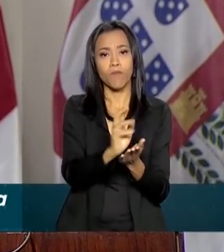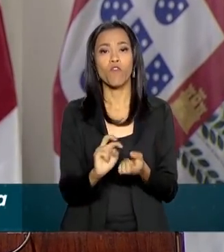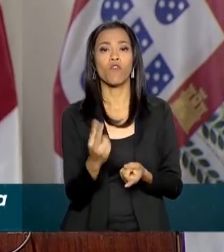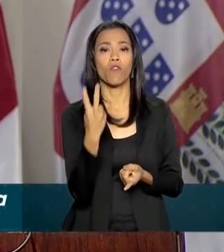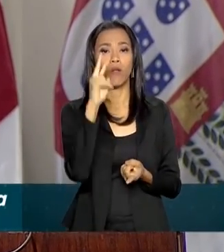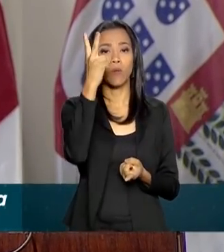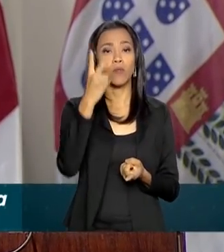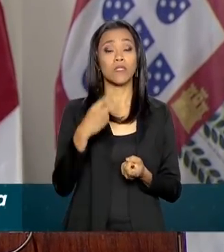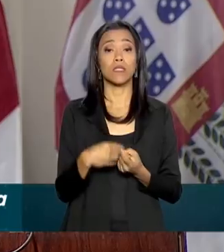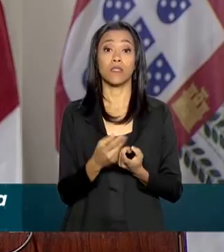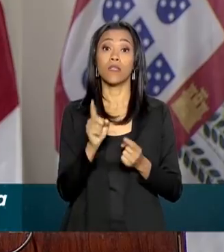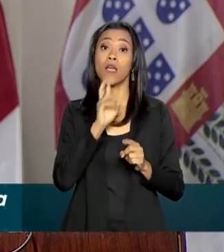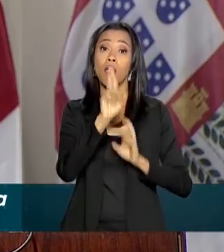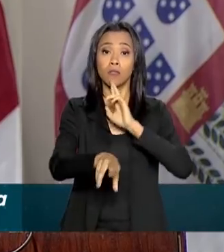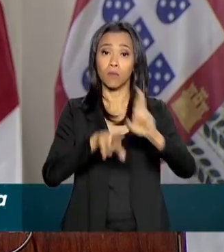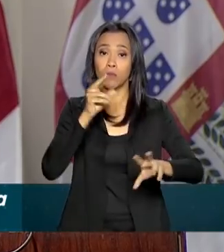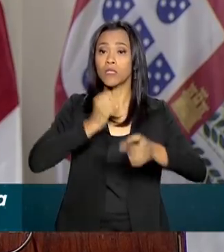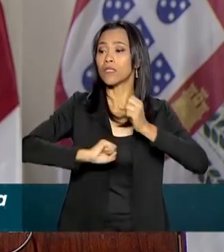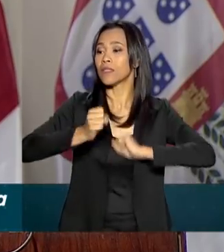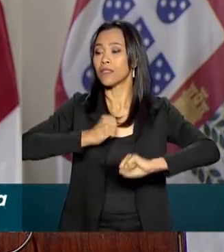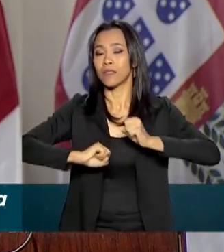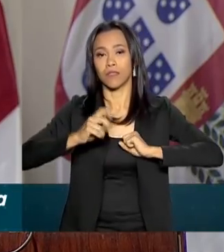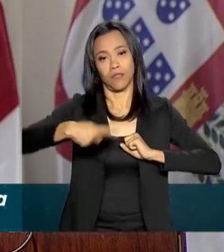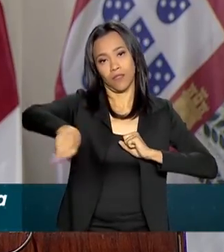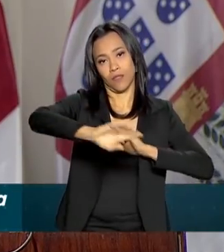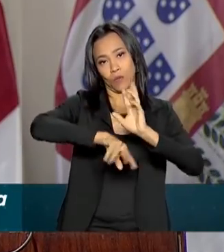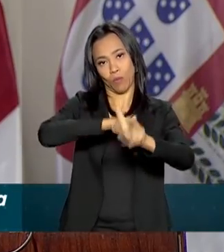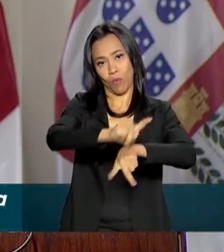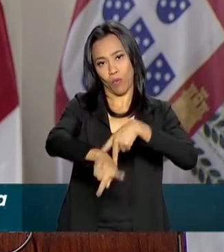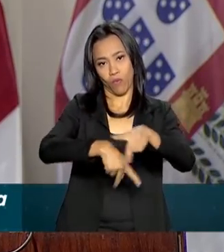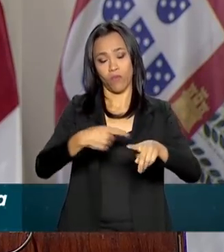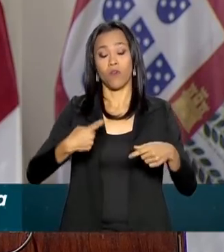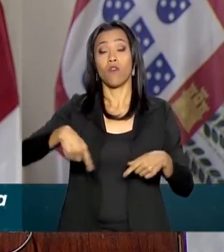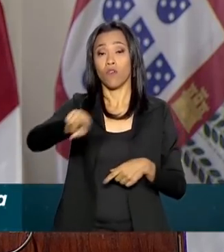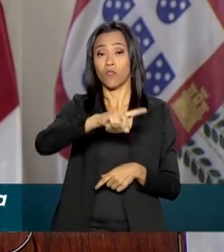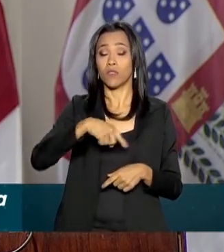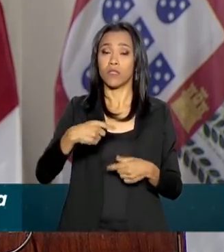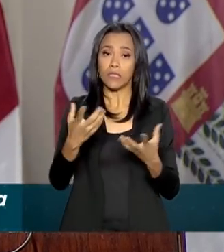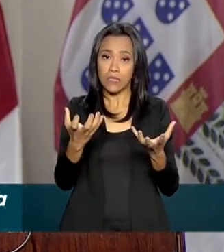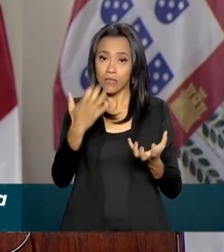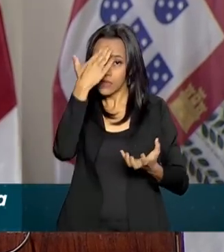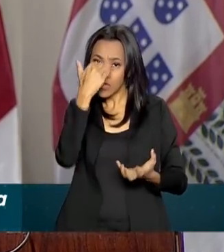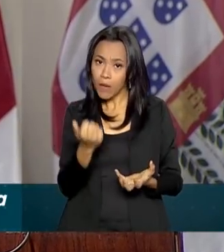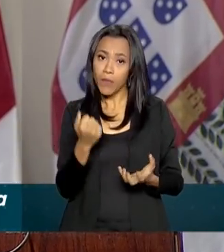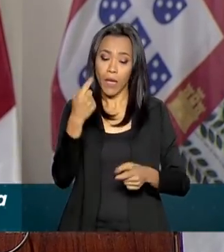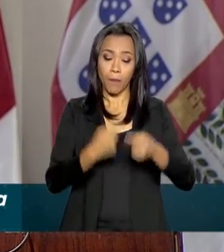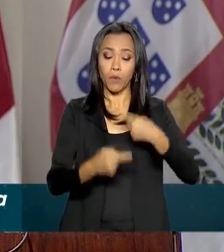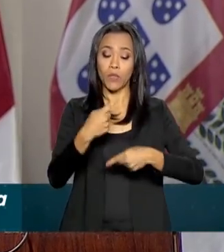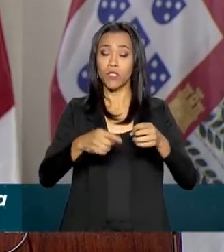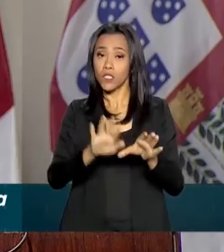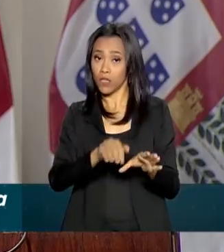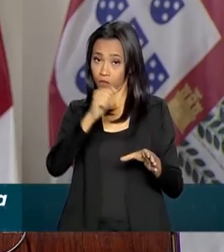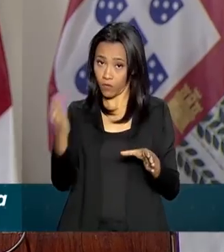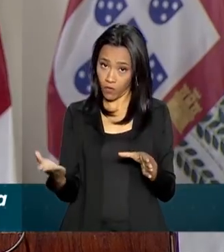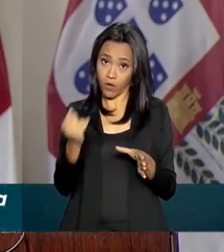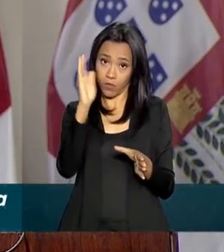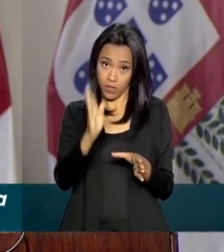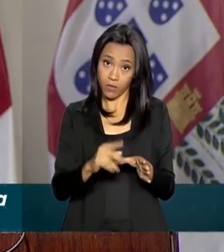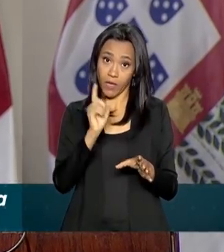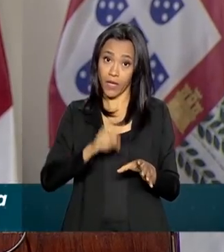povo quero que vocês saibam que a política externa conduzida pelo itamaraty e